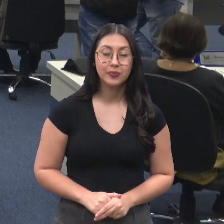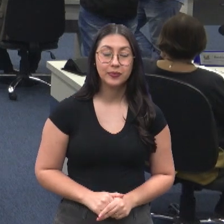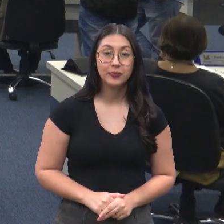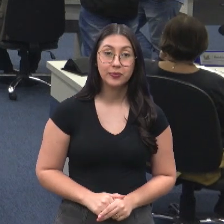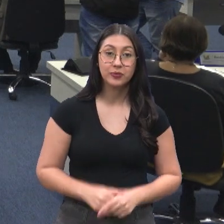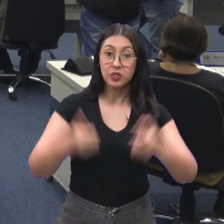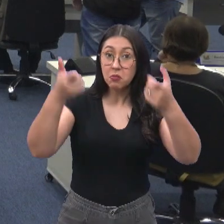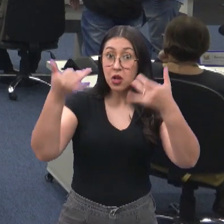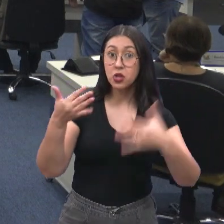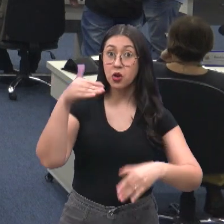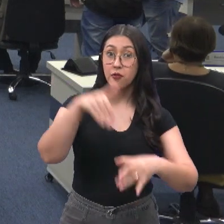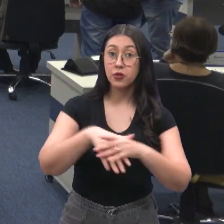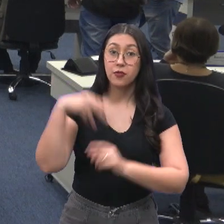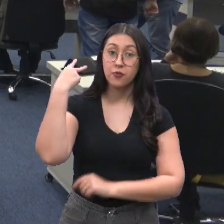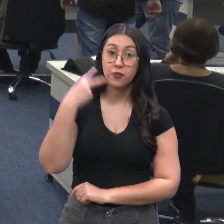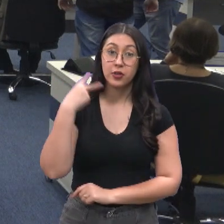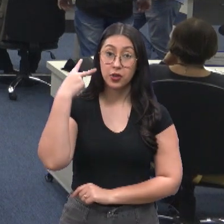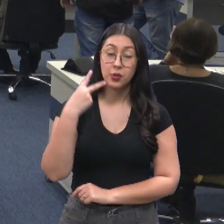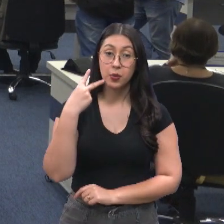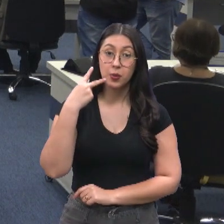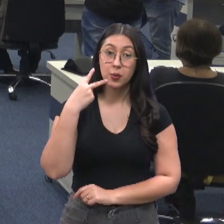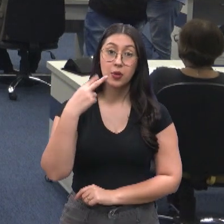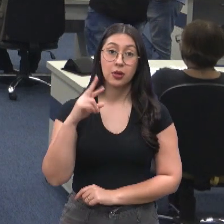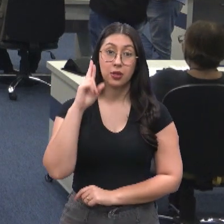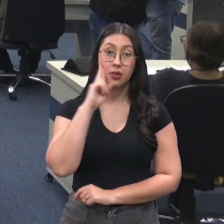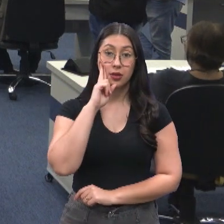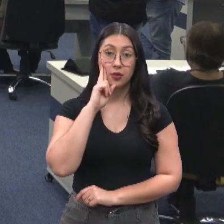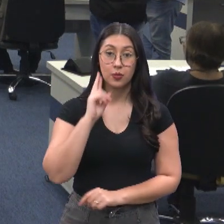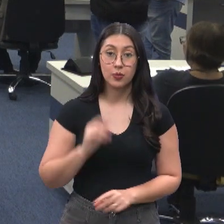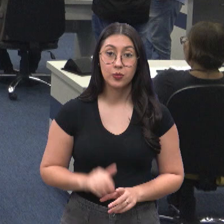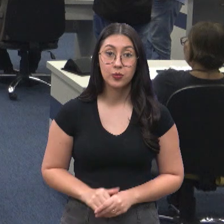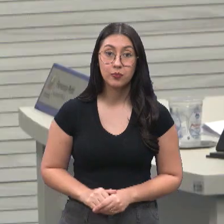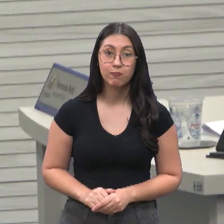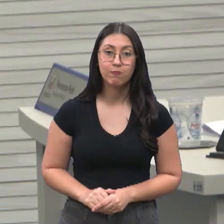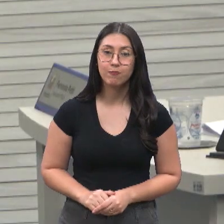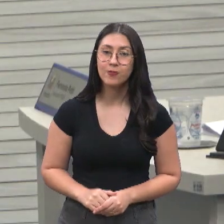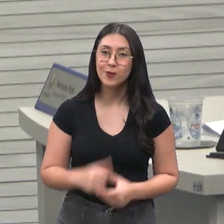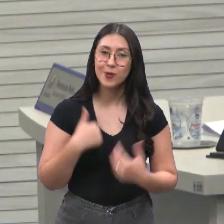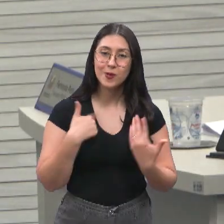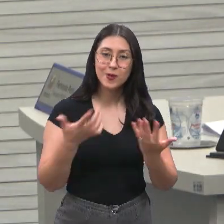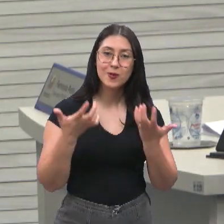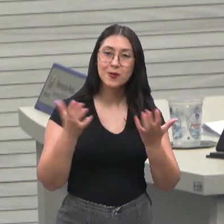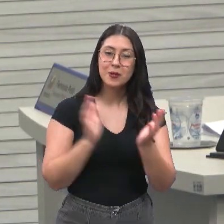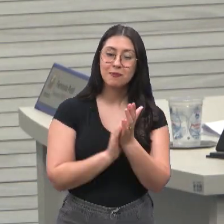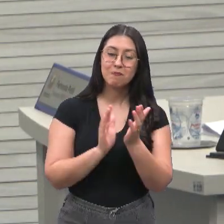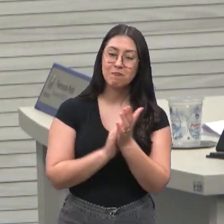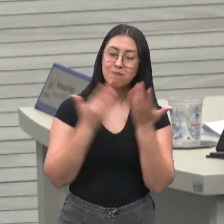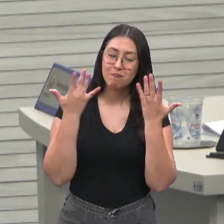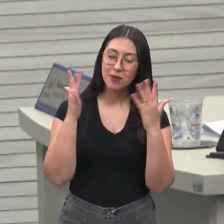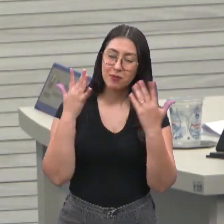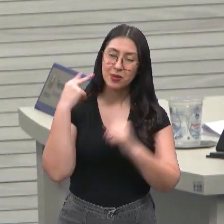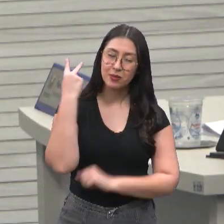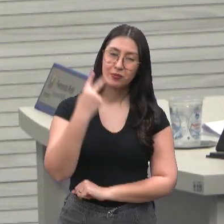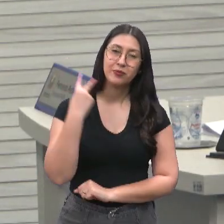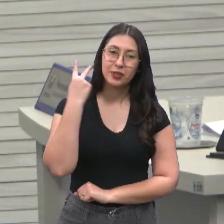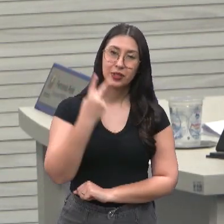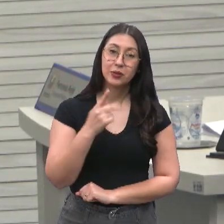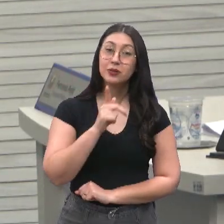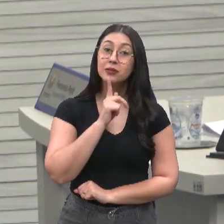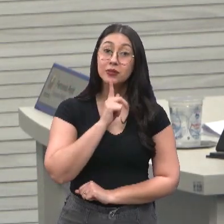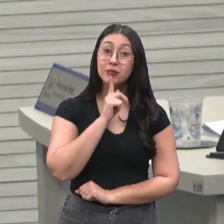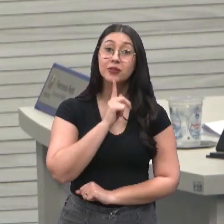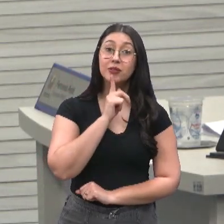Justificativo de votação, vereador Renato Santiago. Presidente, parabenizar o vereador Sérgio pela ideia